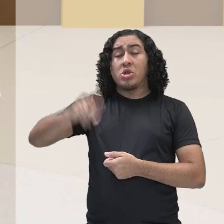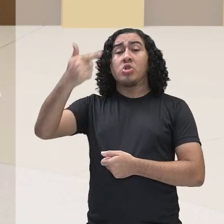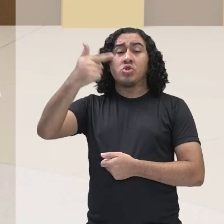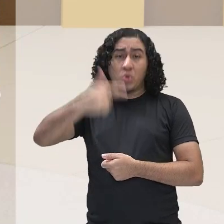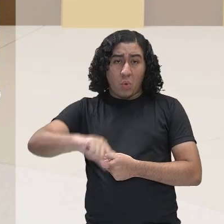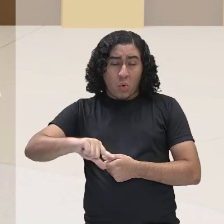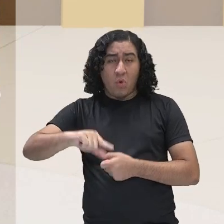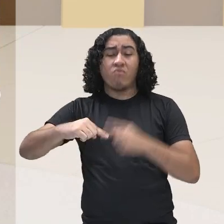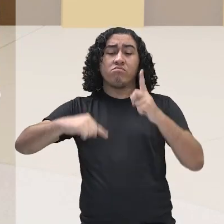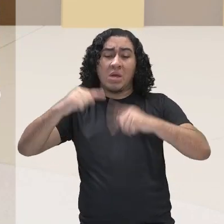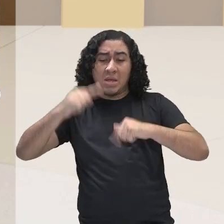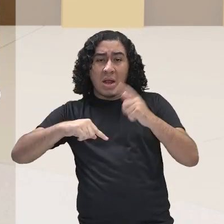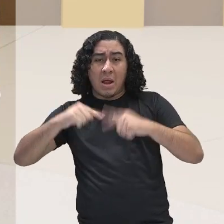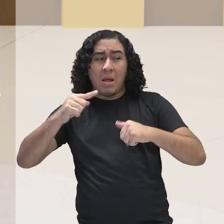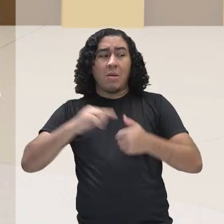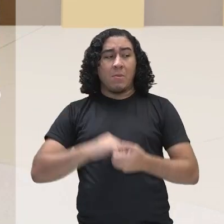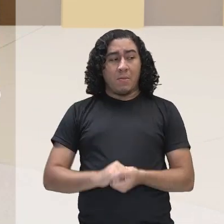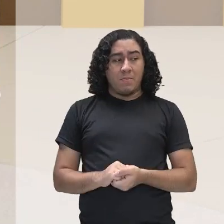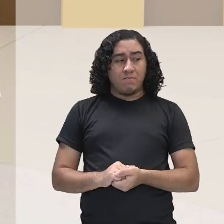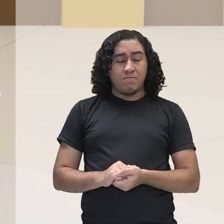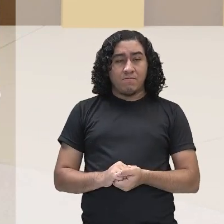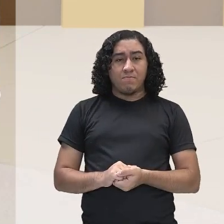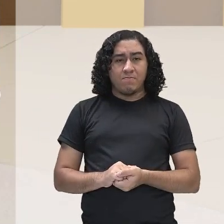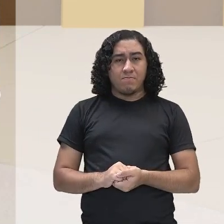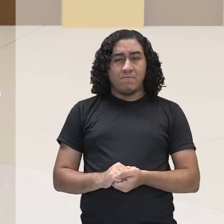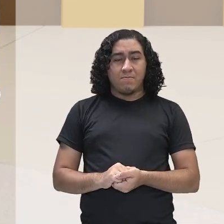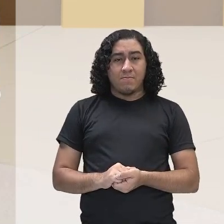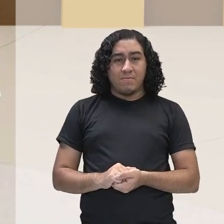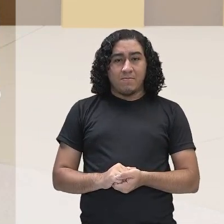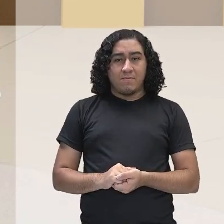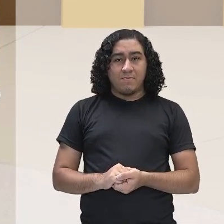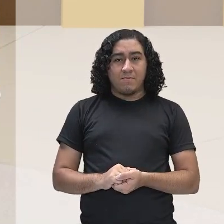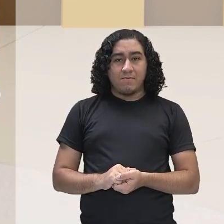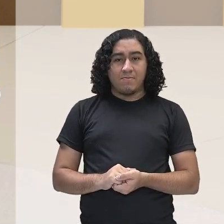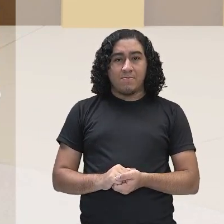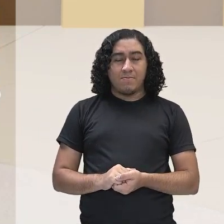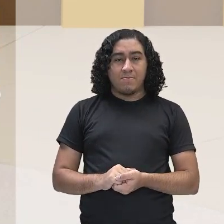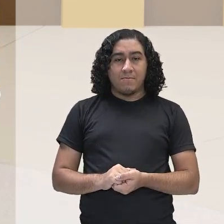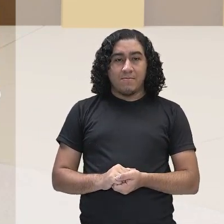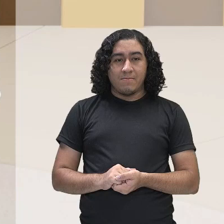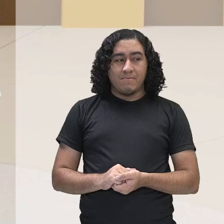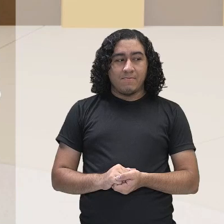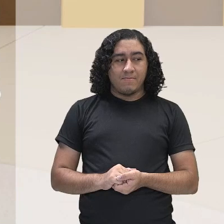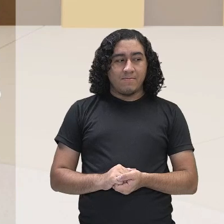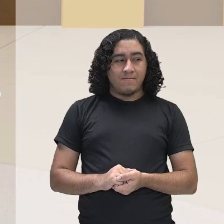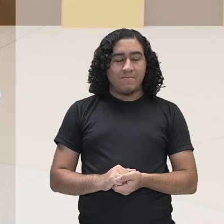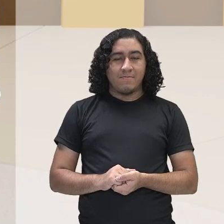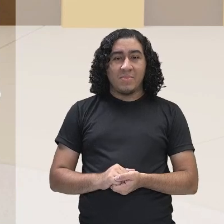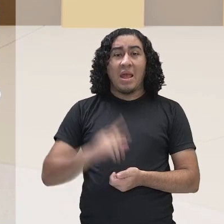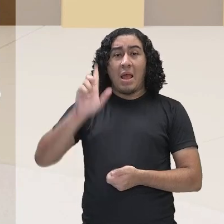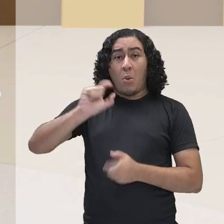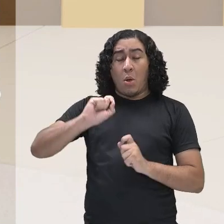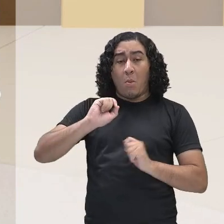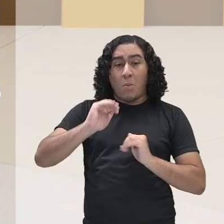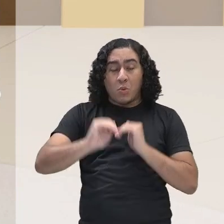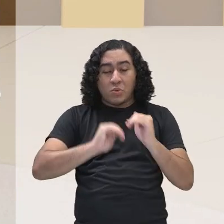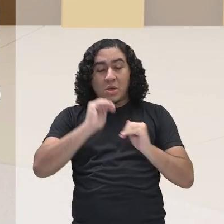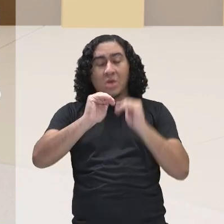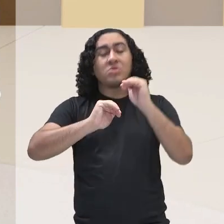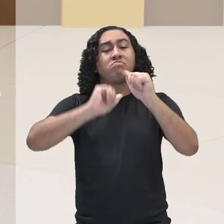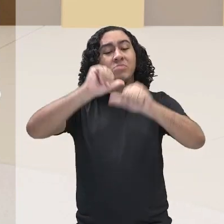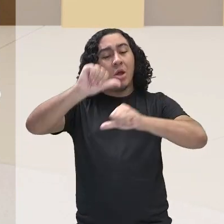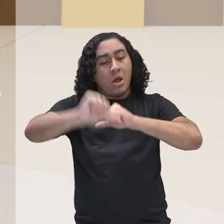pensando na coleta seletiva. E aí, para a gente entender melhor, a reciclagem, ela é um processo de transformação